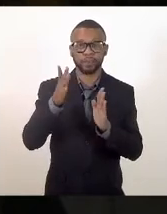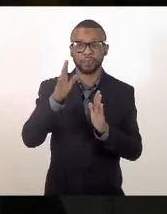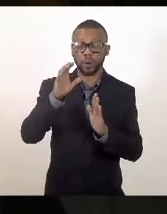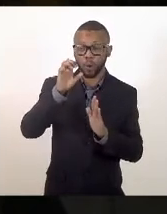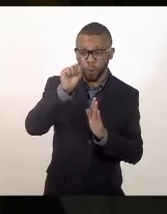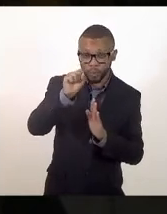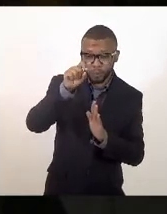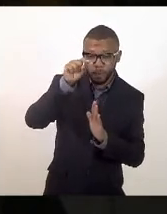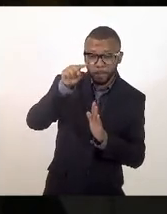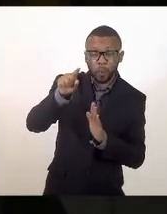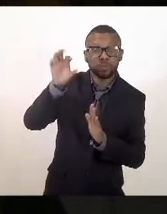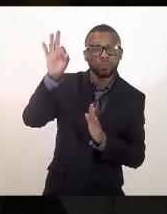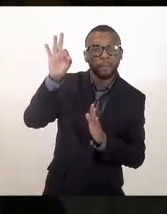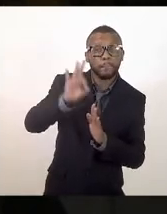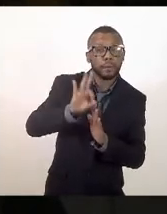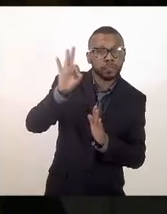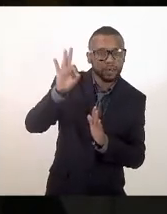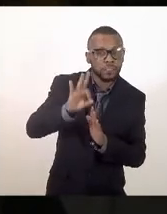pontos percentuais.